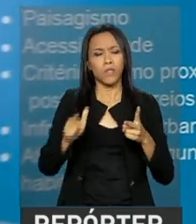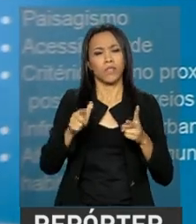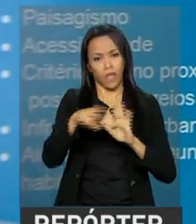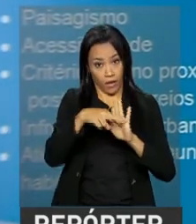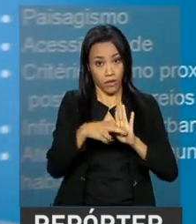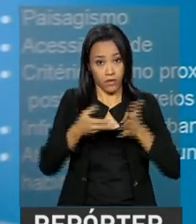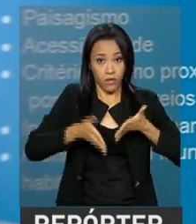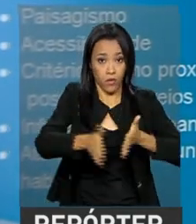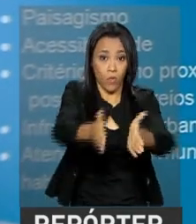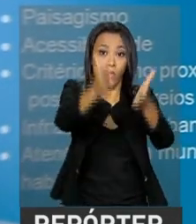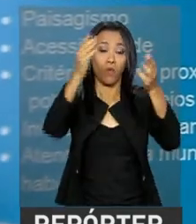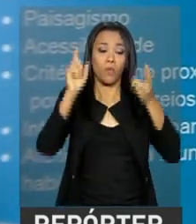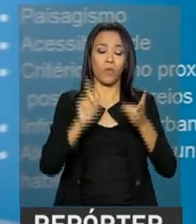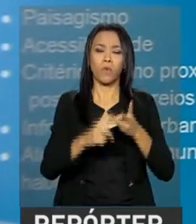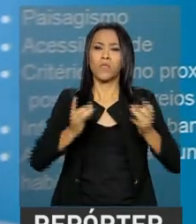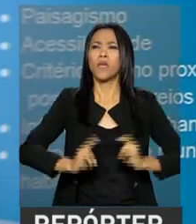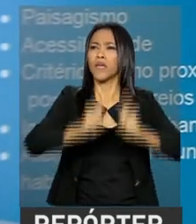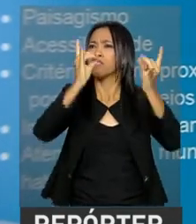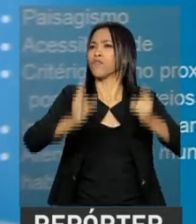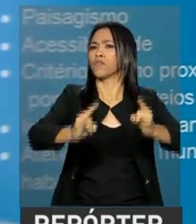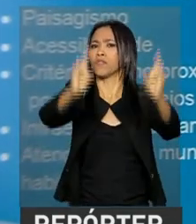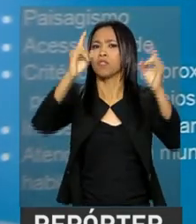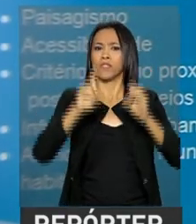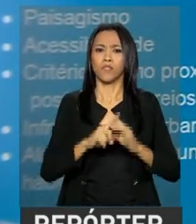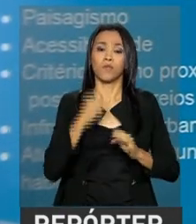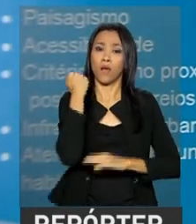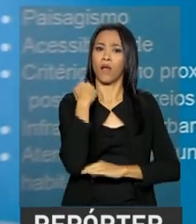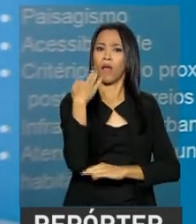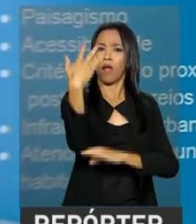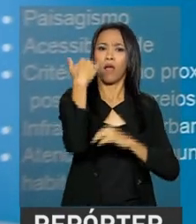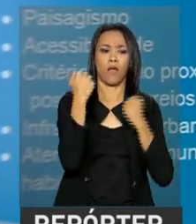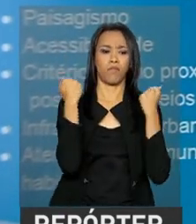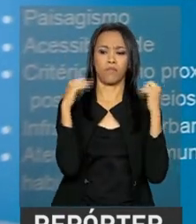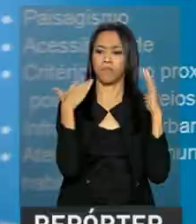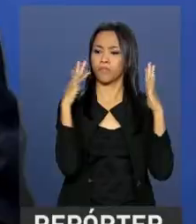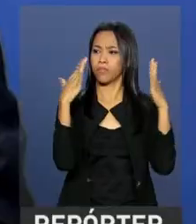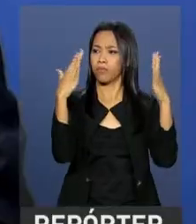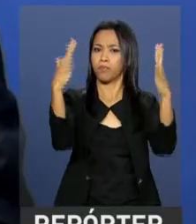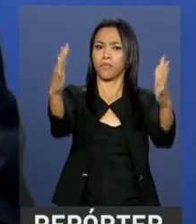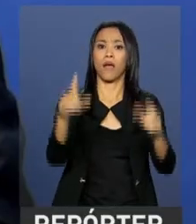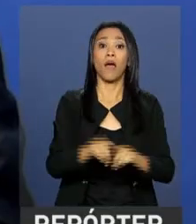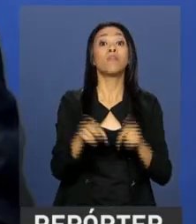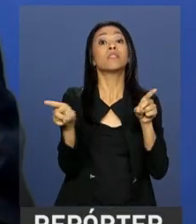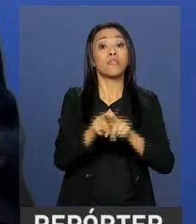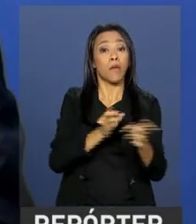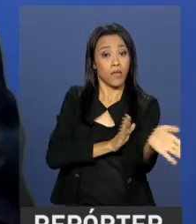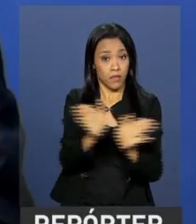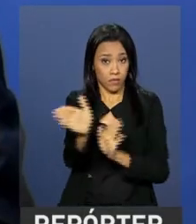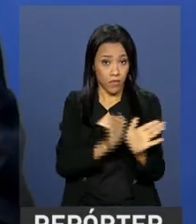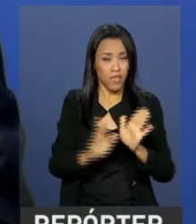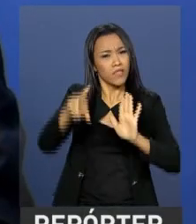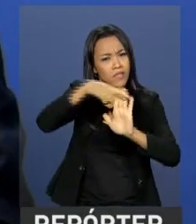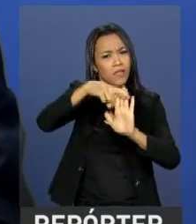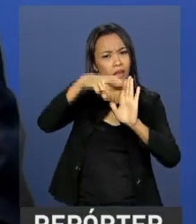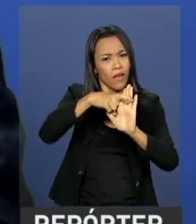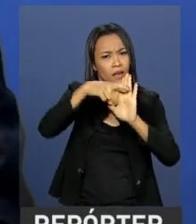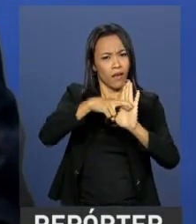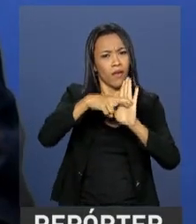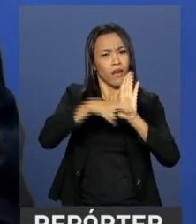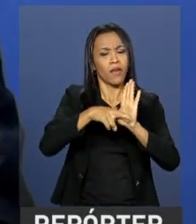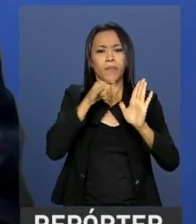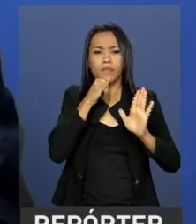os edifícios cuidando de paisagismo critério de paisagismo de acessibilidade critérios com